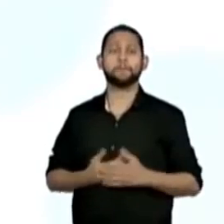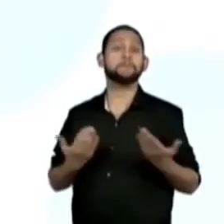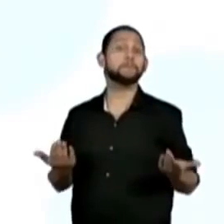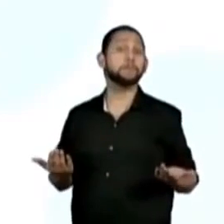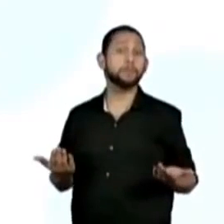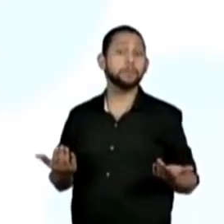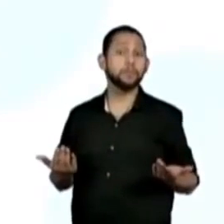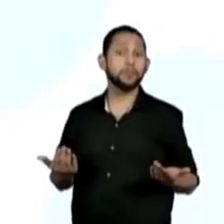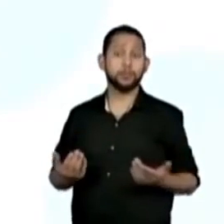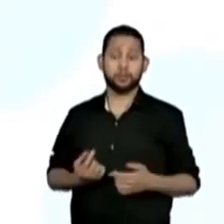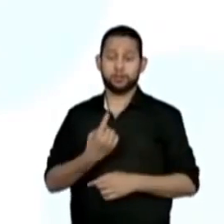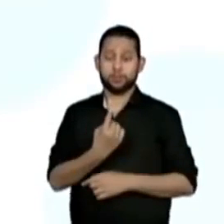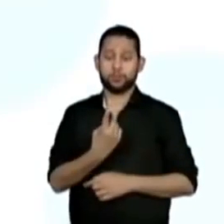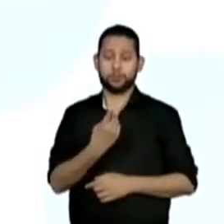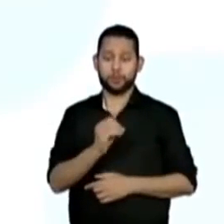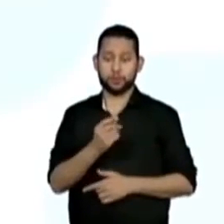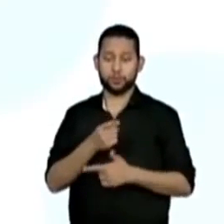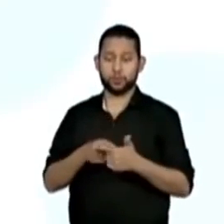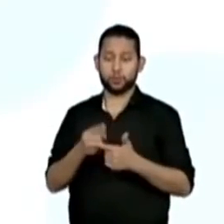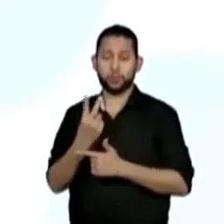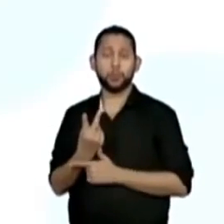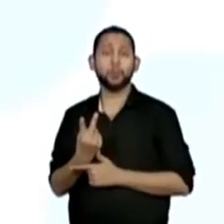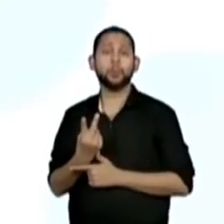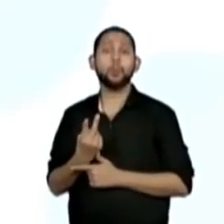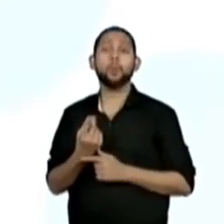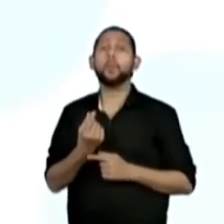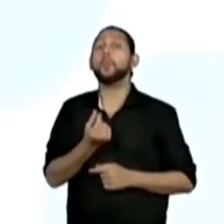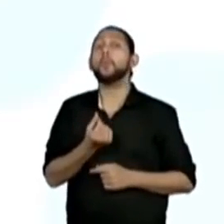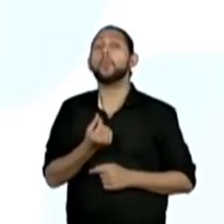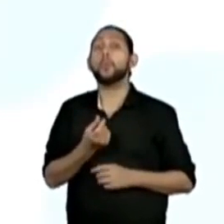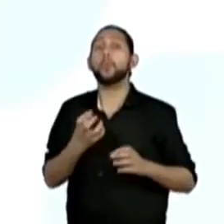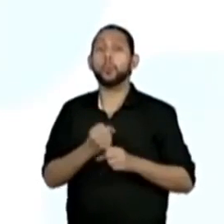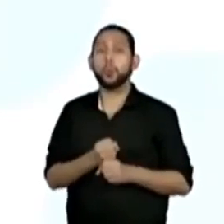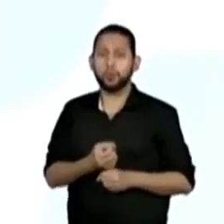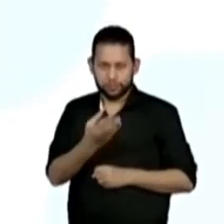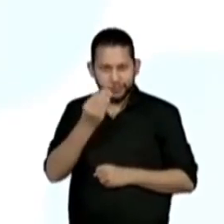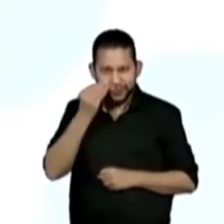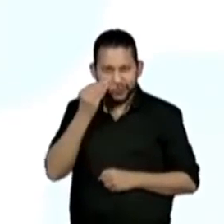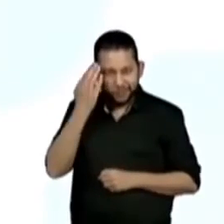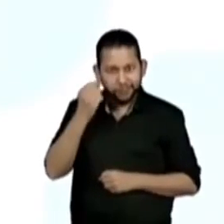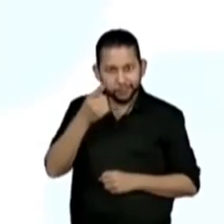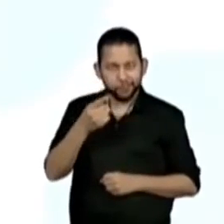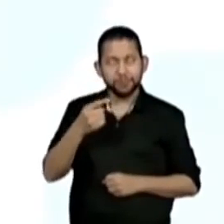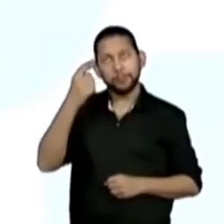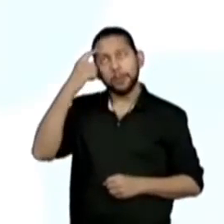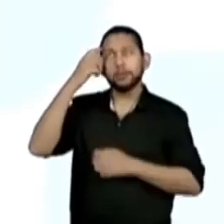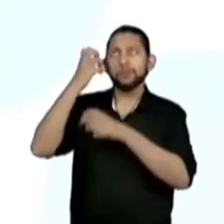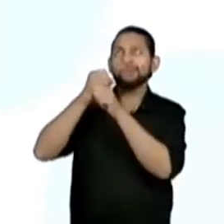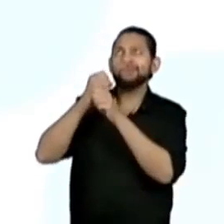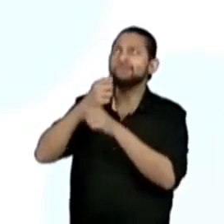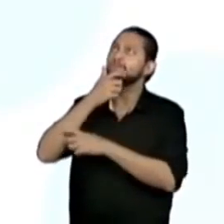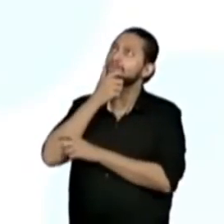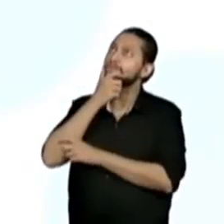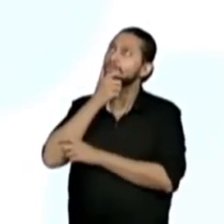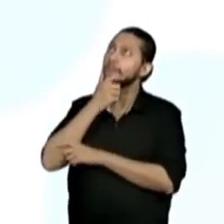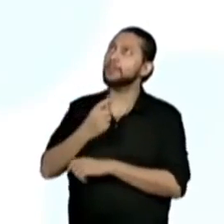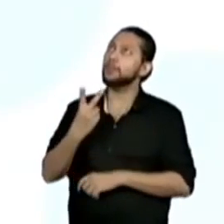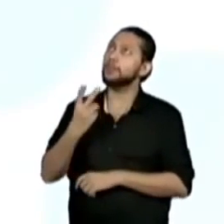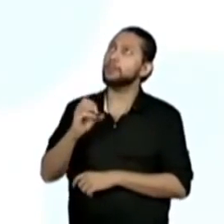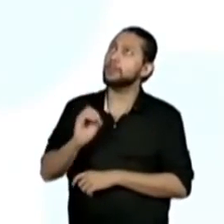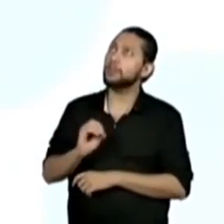que é igual a quanto vamos pensar nisso vamos fazer aí um cálculo mental eu posso pensar que o